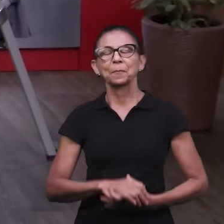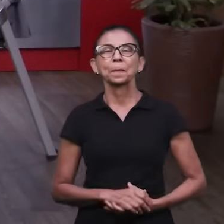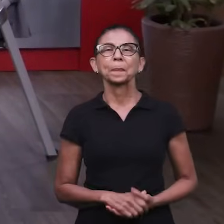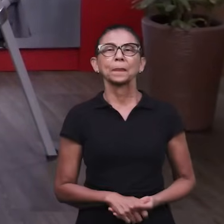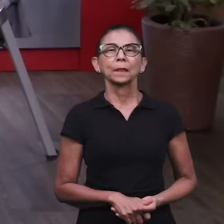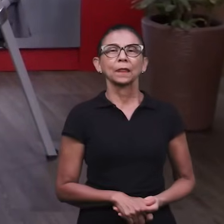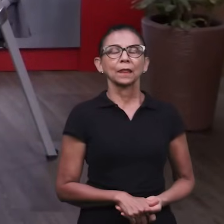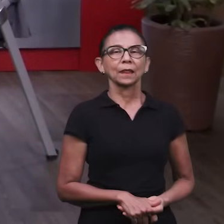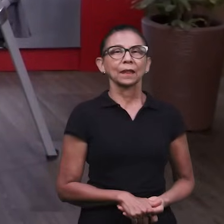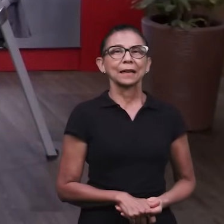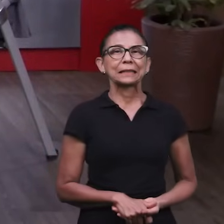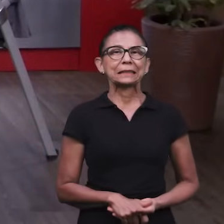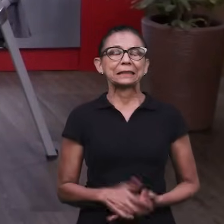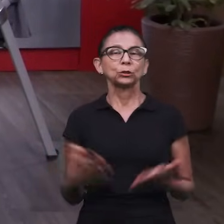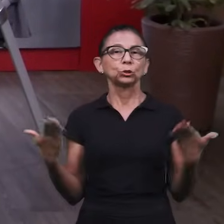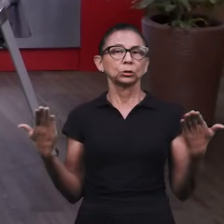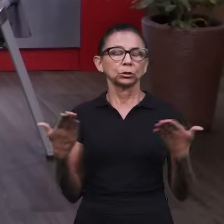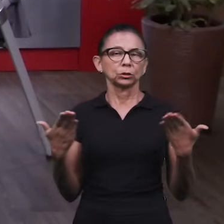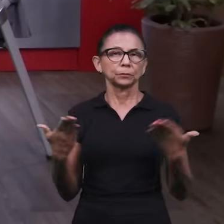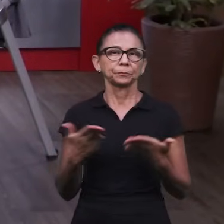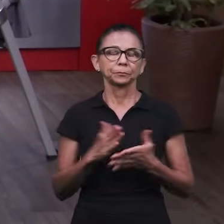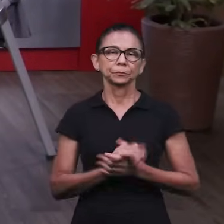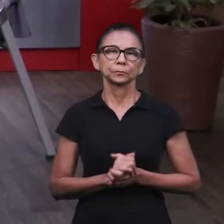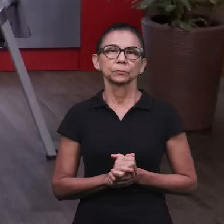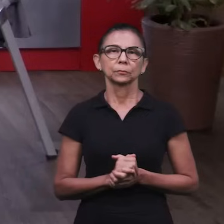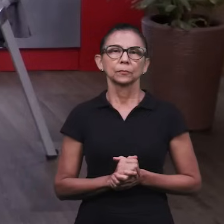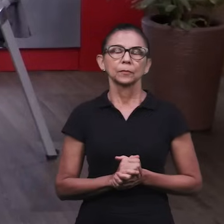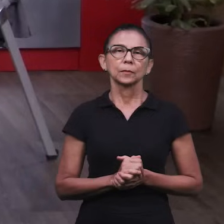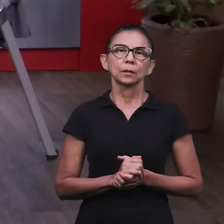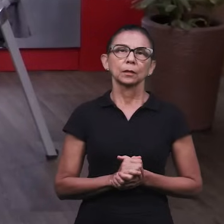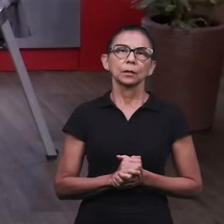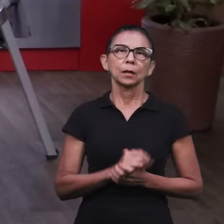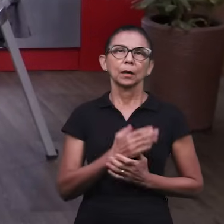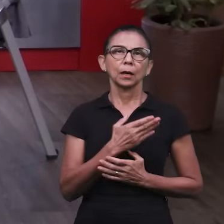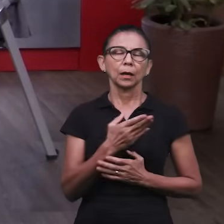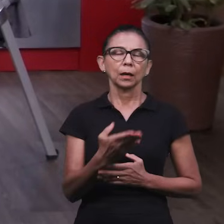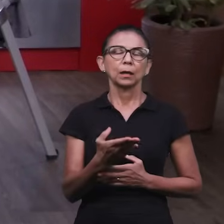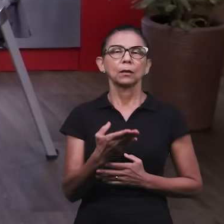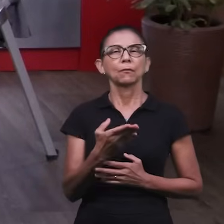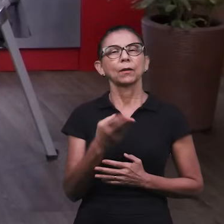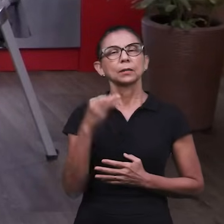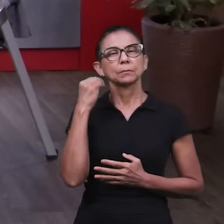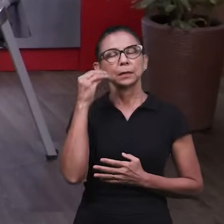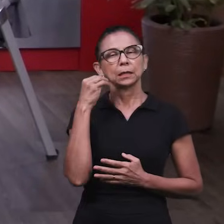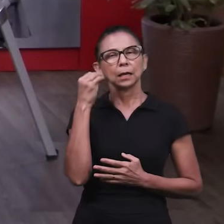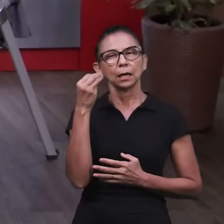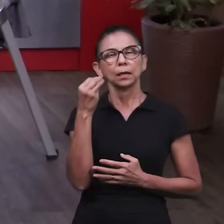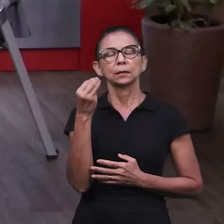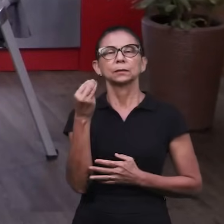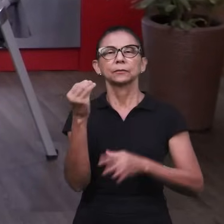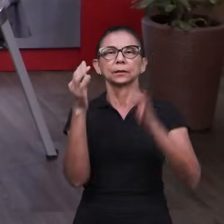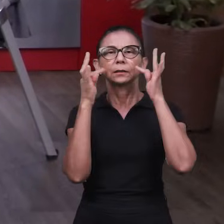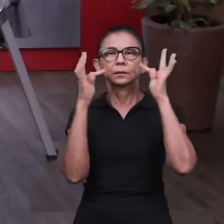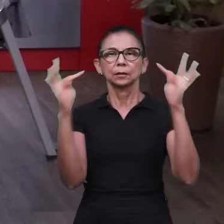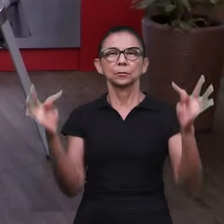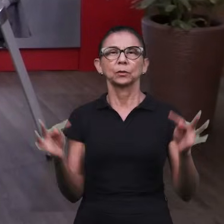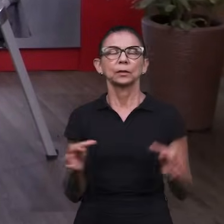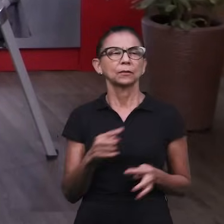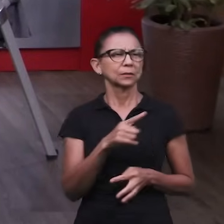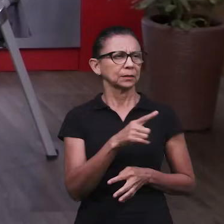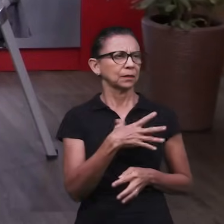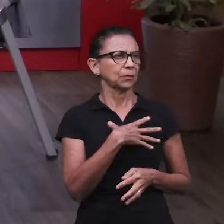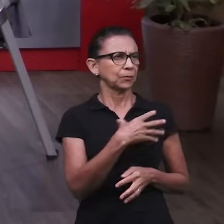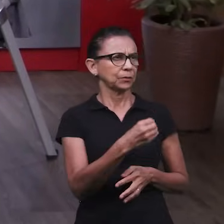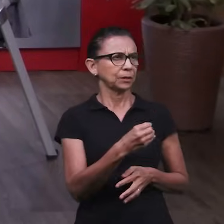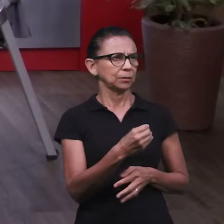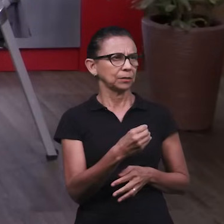para nós um depoimento a respeito da vivência, né? Sim. Porque tem um filho, o Pedro, não é isso, Isso.